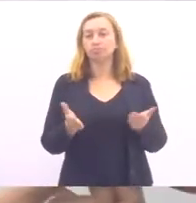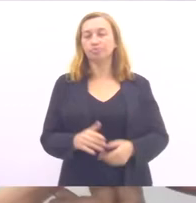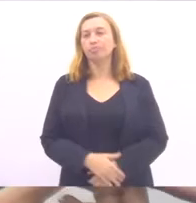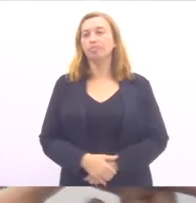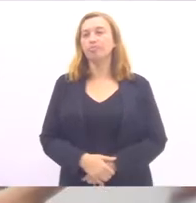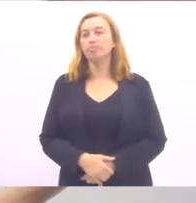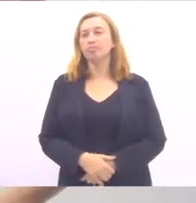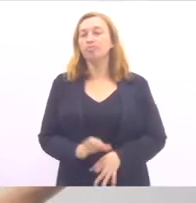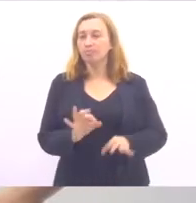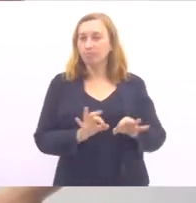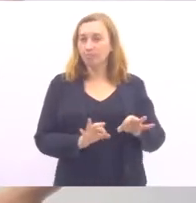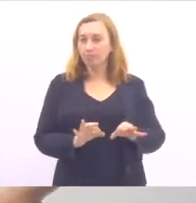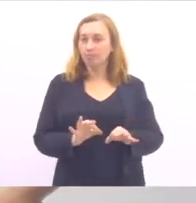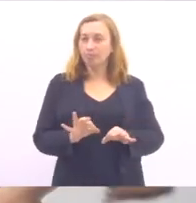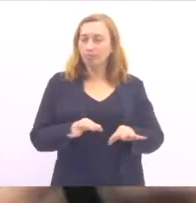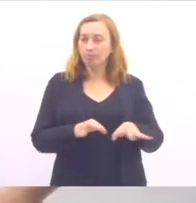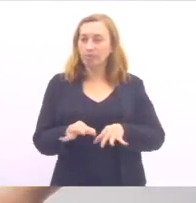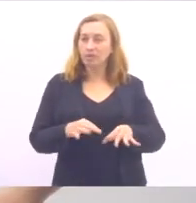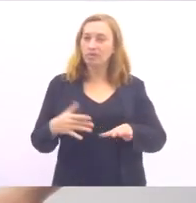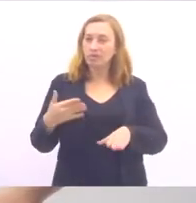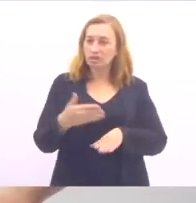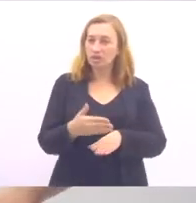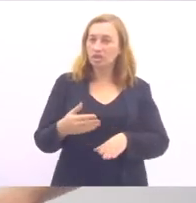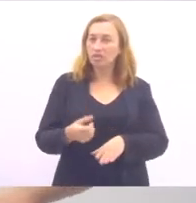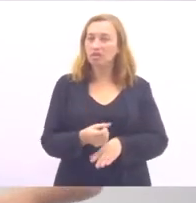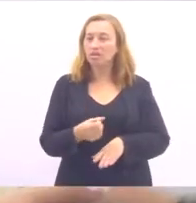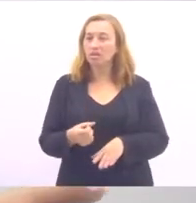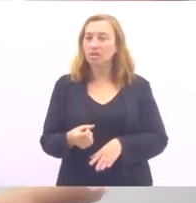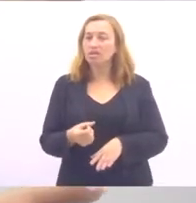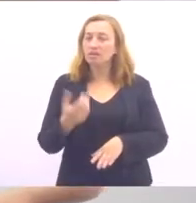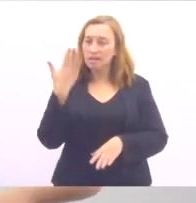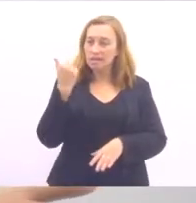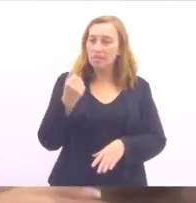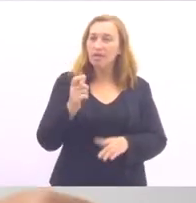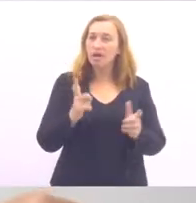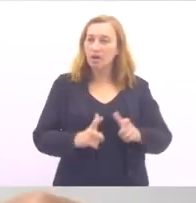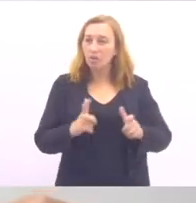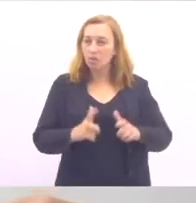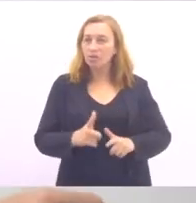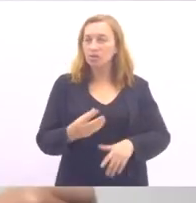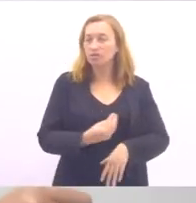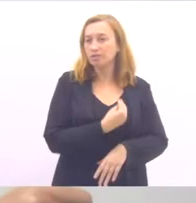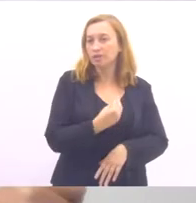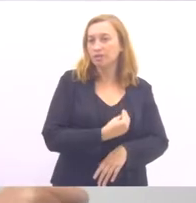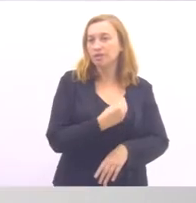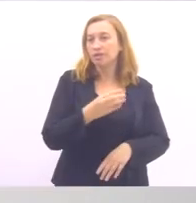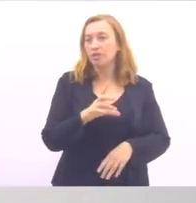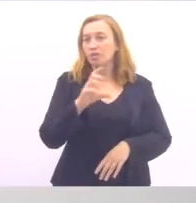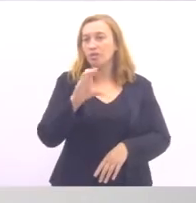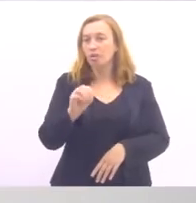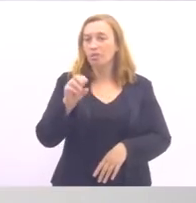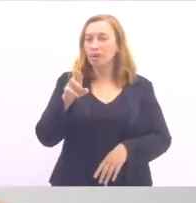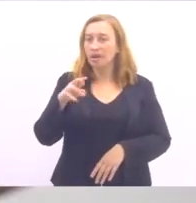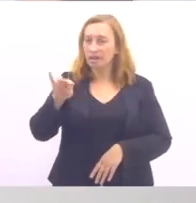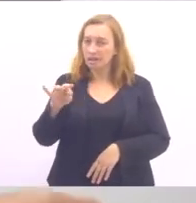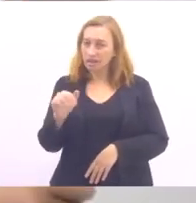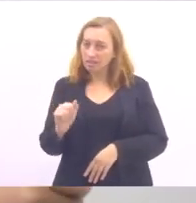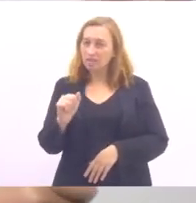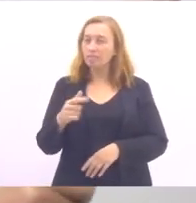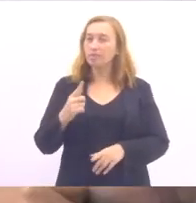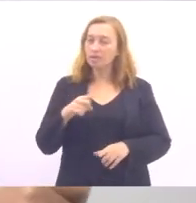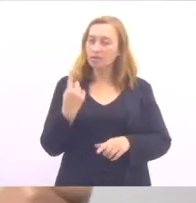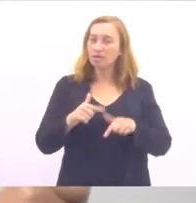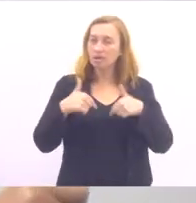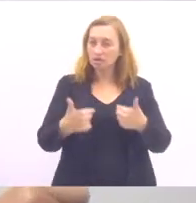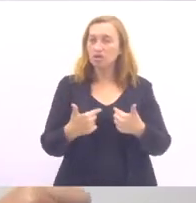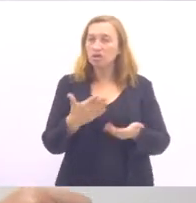esse programa ele vai chegar nessa dimensão, ele vai saber onde as cooperativas estão para que a gente possa agir. Então, a gente dividiu